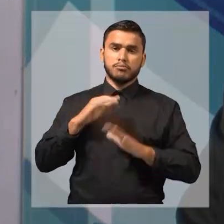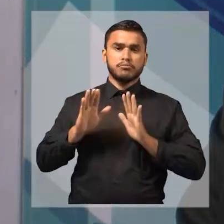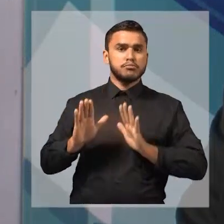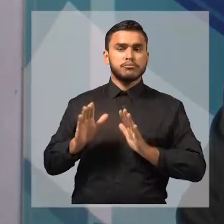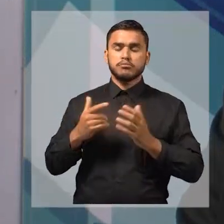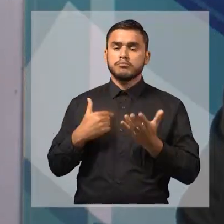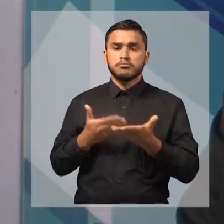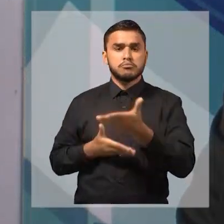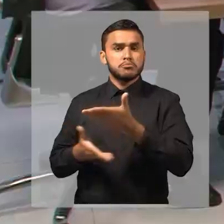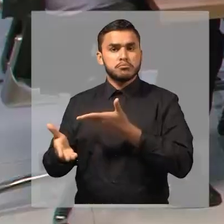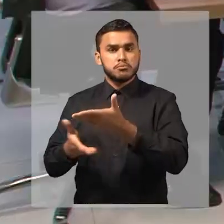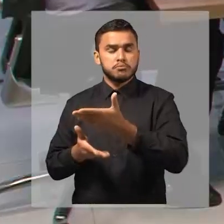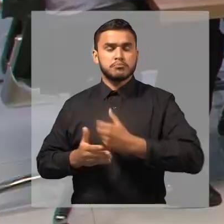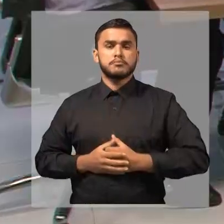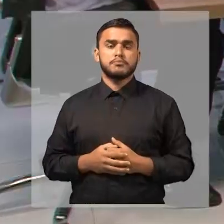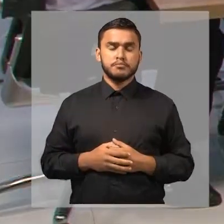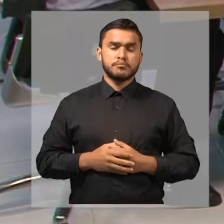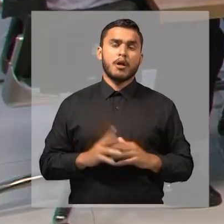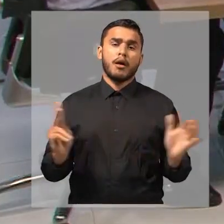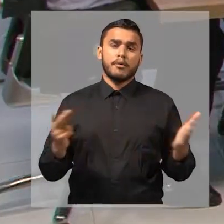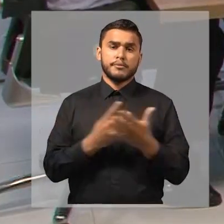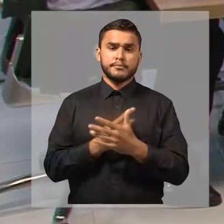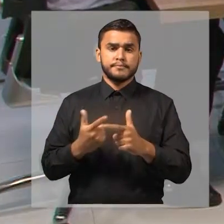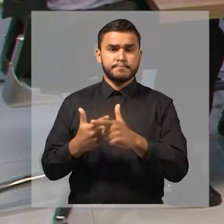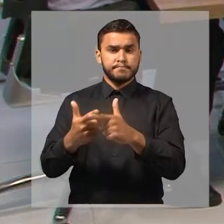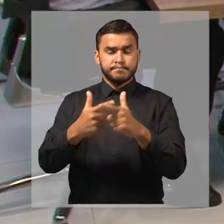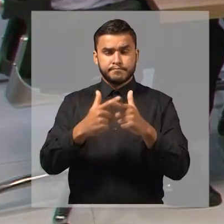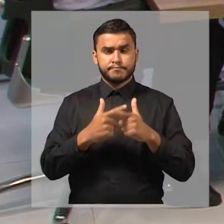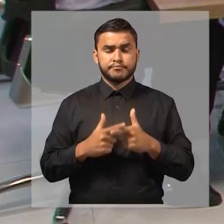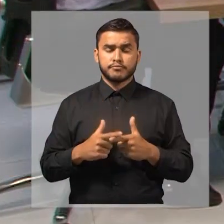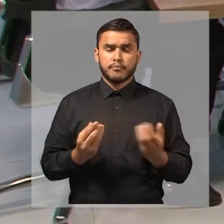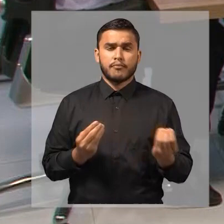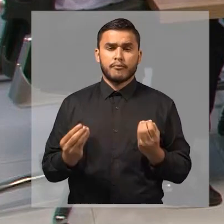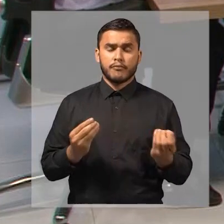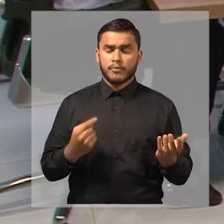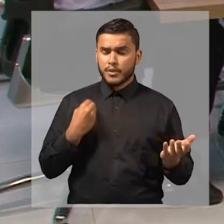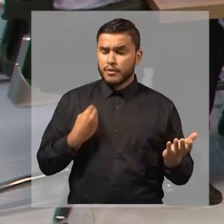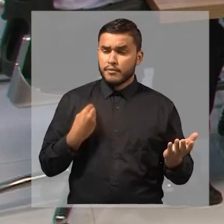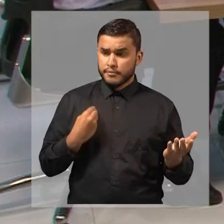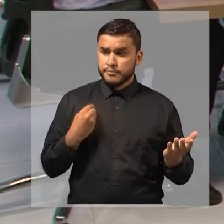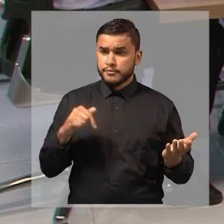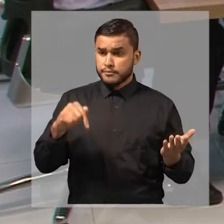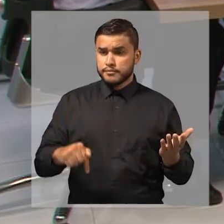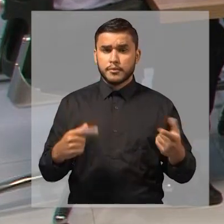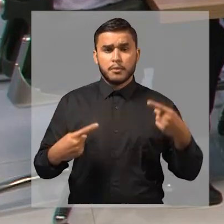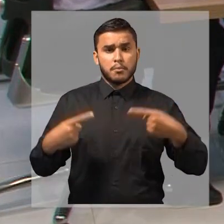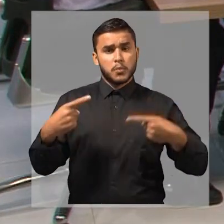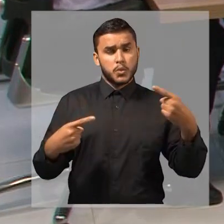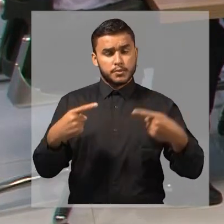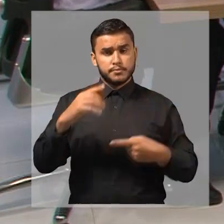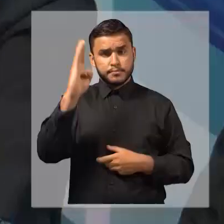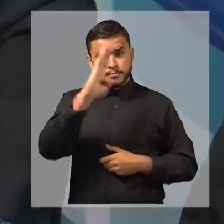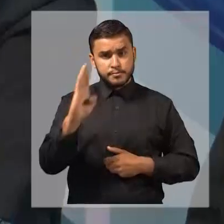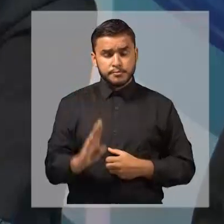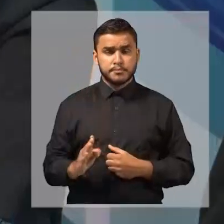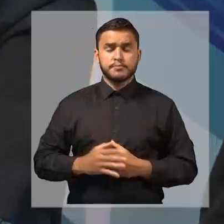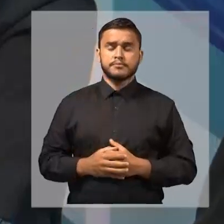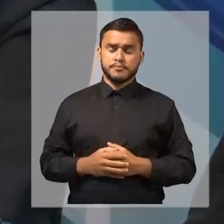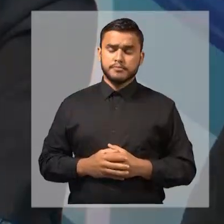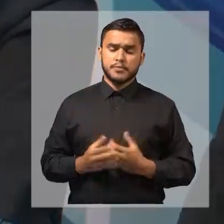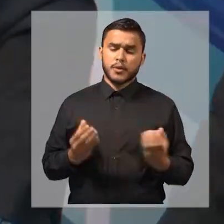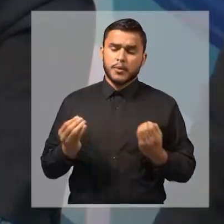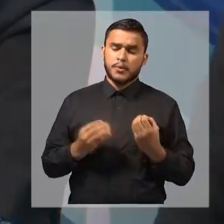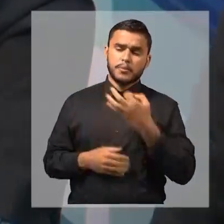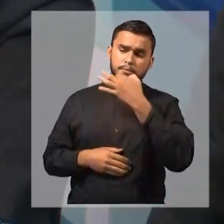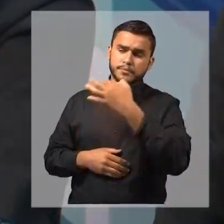Como? Onde é que está a gênese desses conflitos que estamos vivenciando na República Brasileira hoje, no atual momento? Olha,